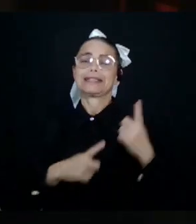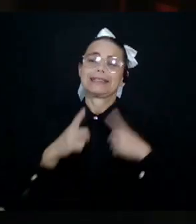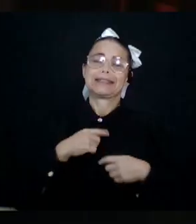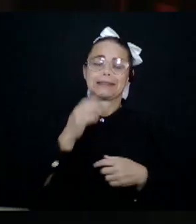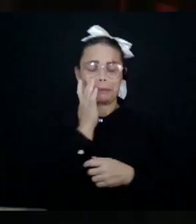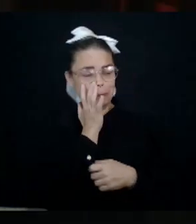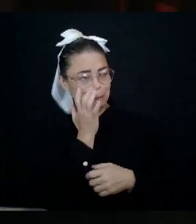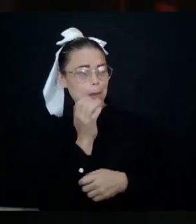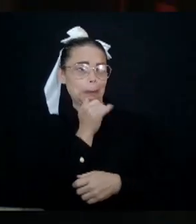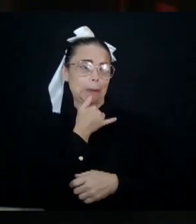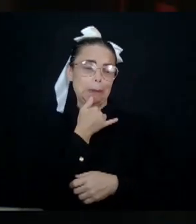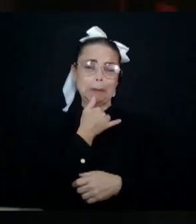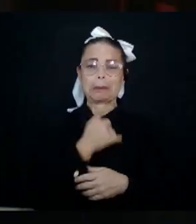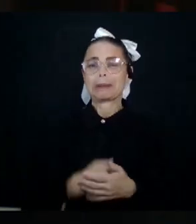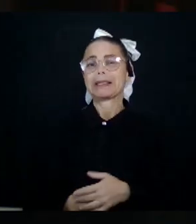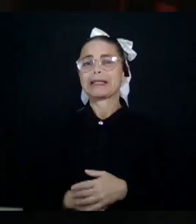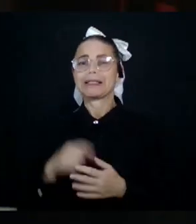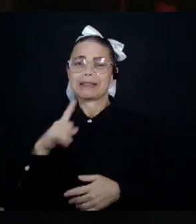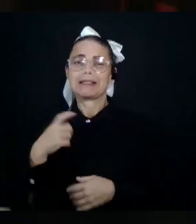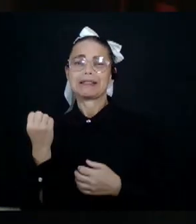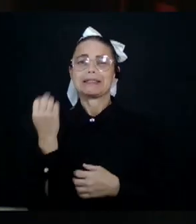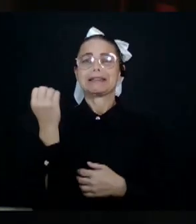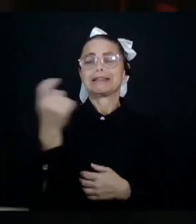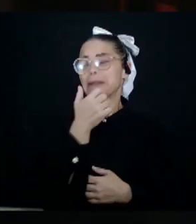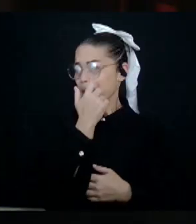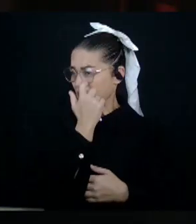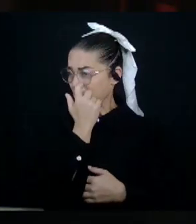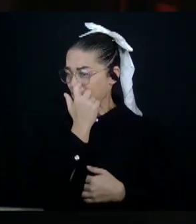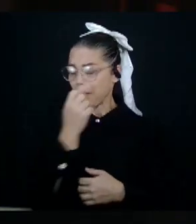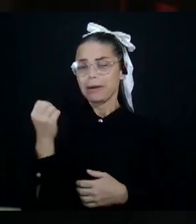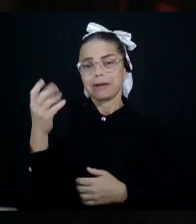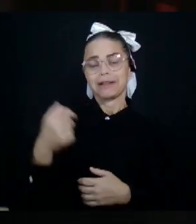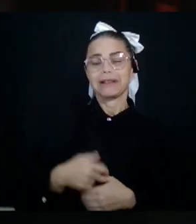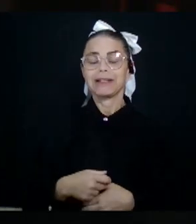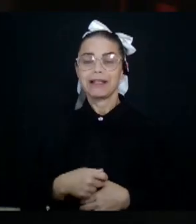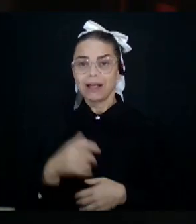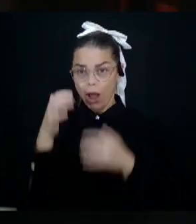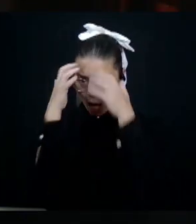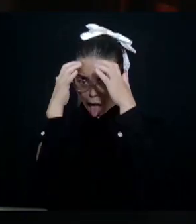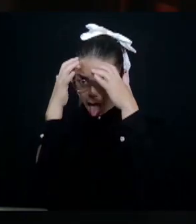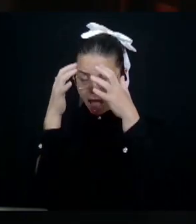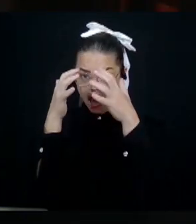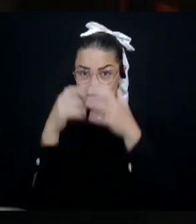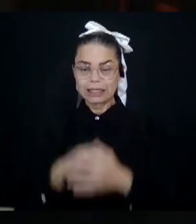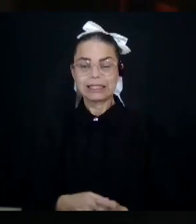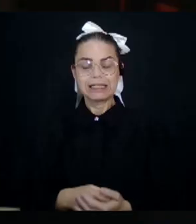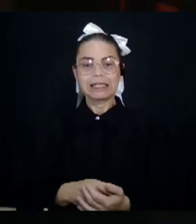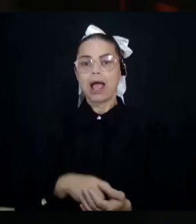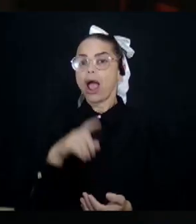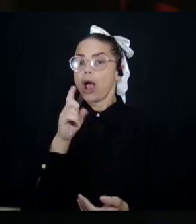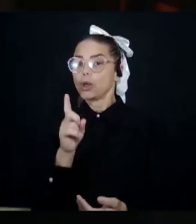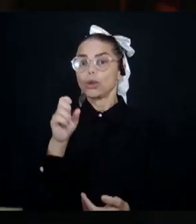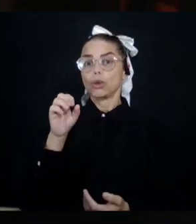ressaca, a depressão pós-viagem, porque durante a viagem o cérebro libera altos níveis de dopamina, tudo é